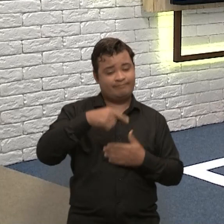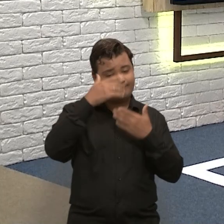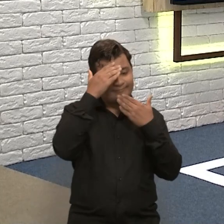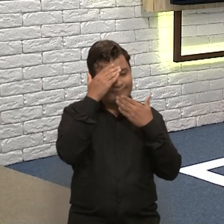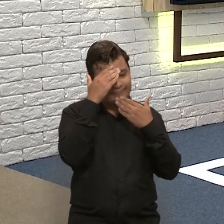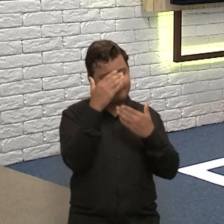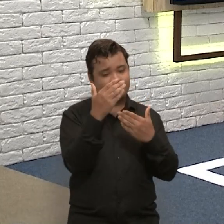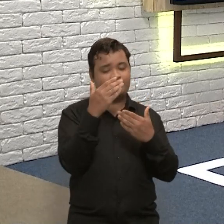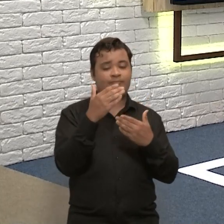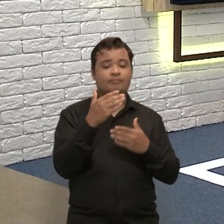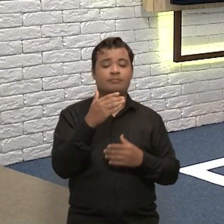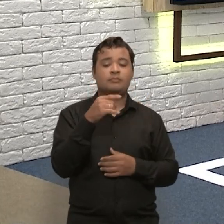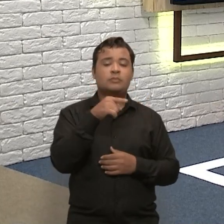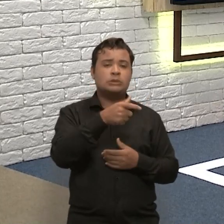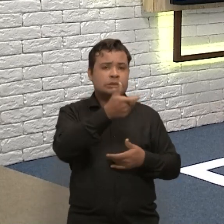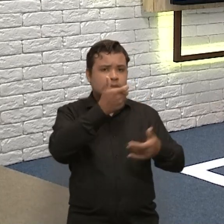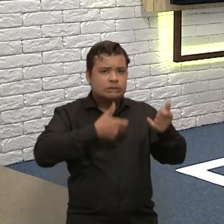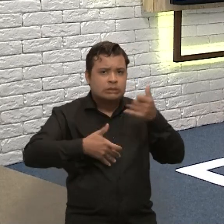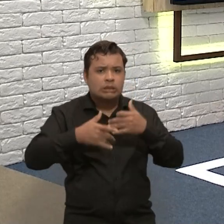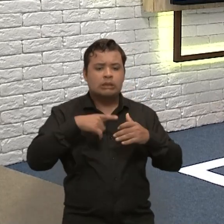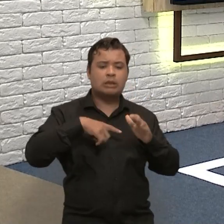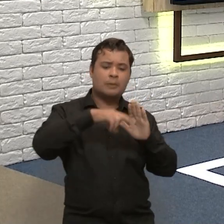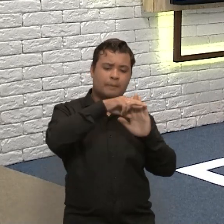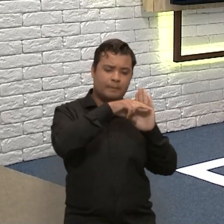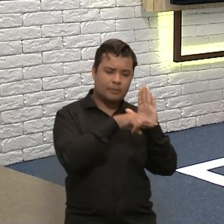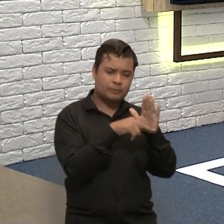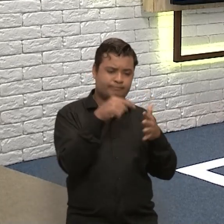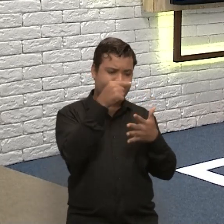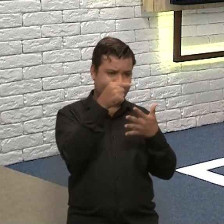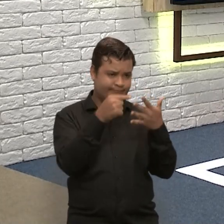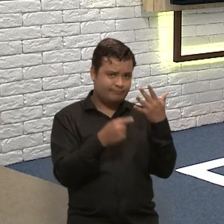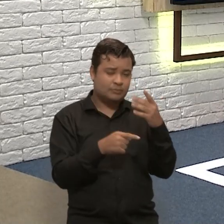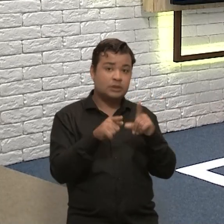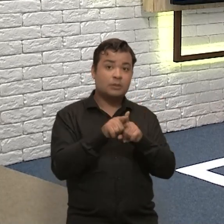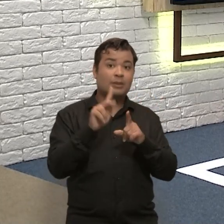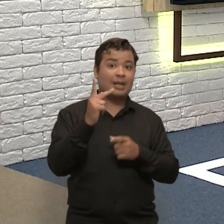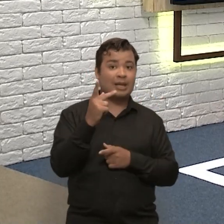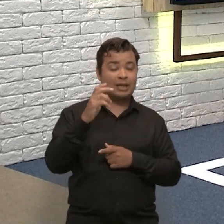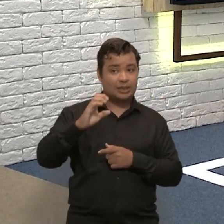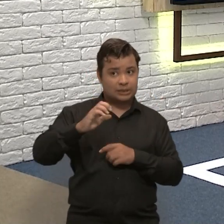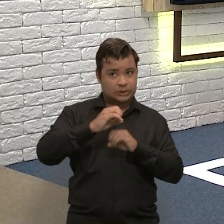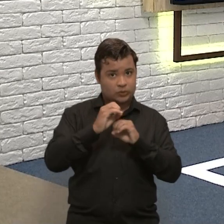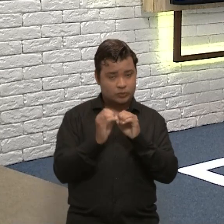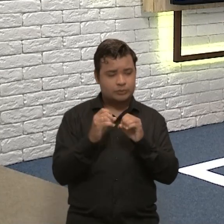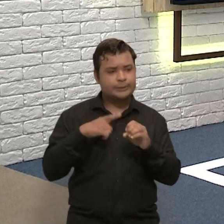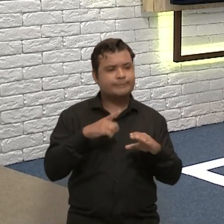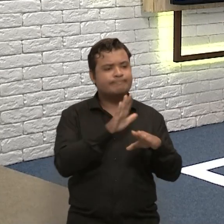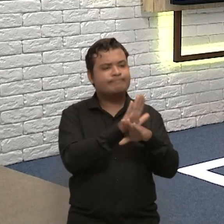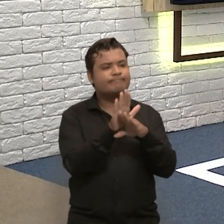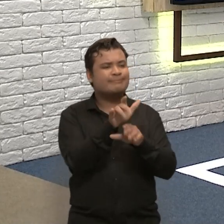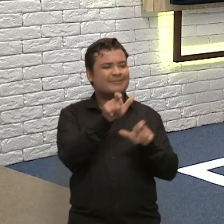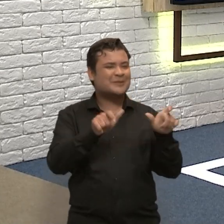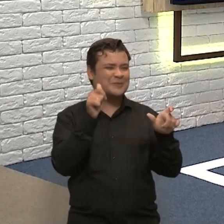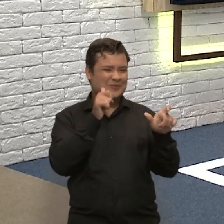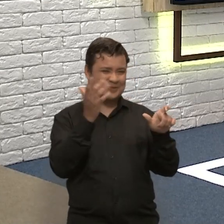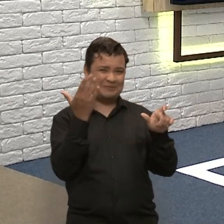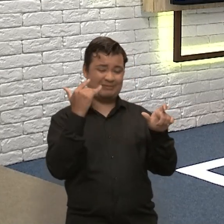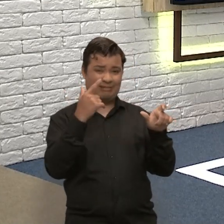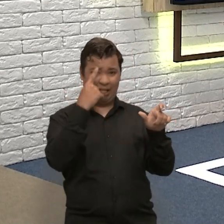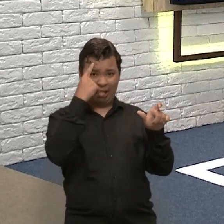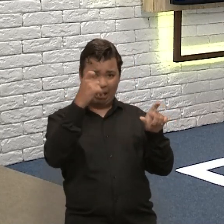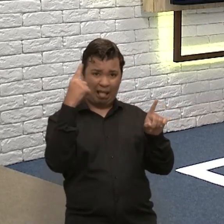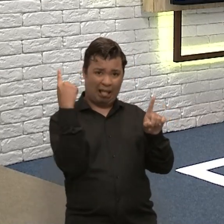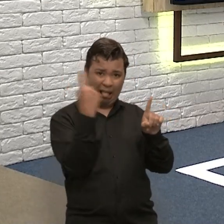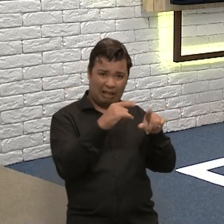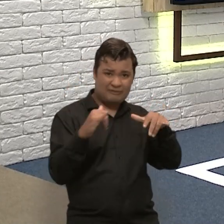muito bom ficar sabendo mais sobre esse protocolo e sobre o auxílio que o Hospital das Clínicas tem dado às mulheres vítimas de violência doméstica. Espero